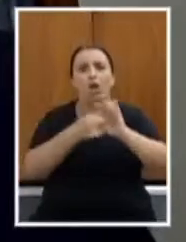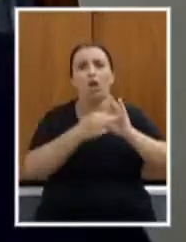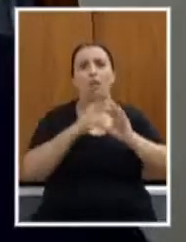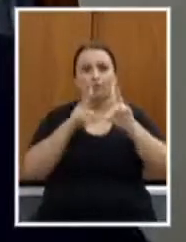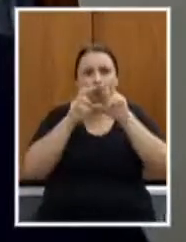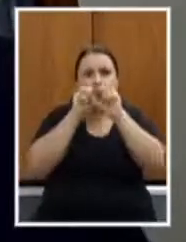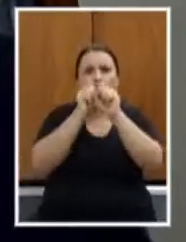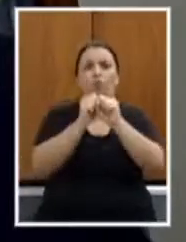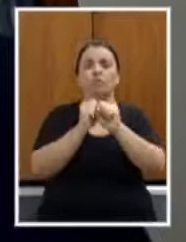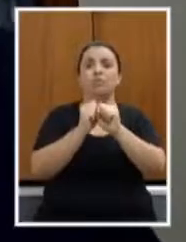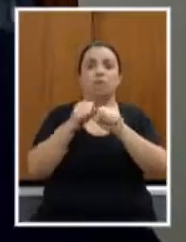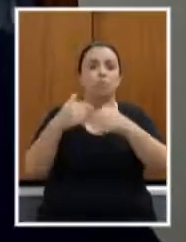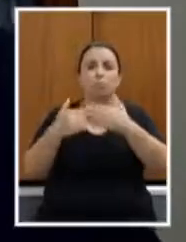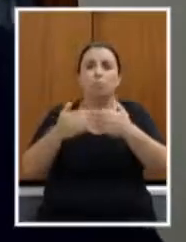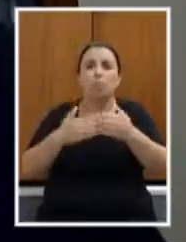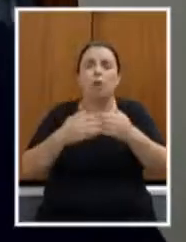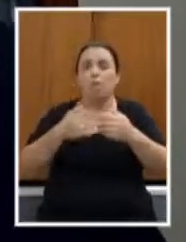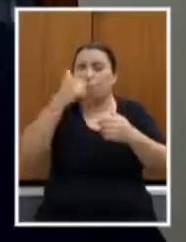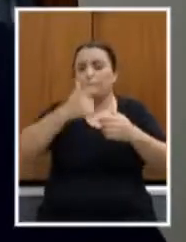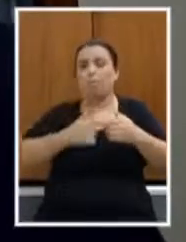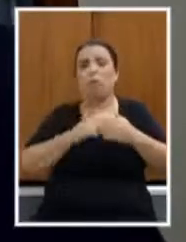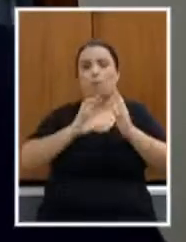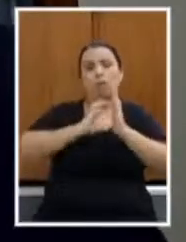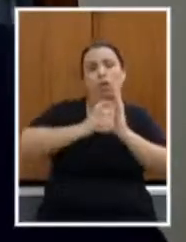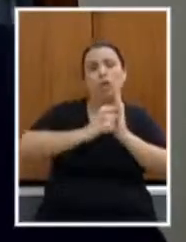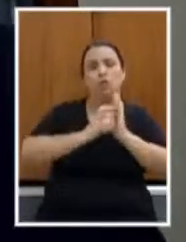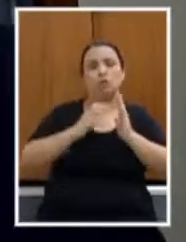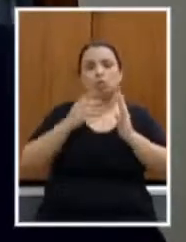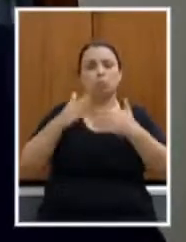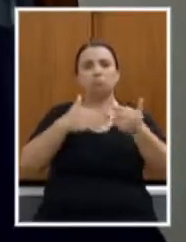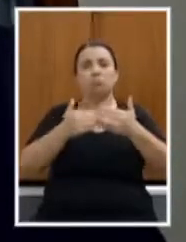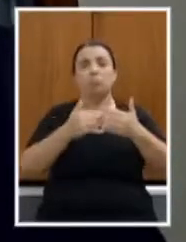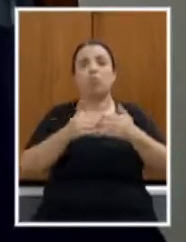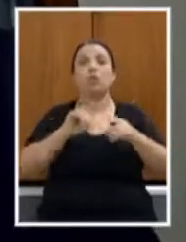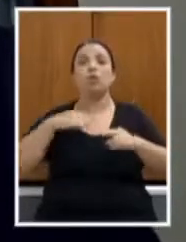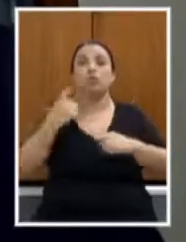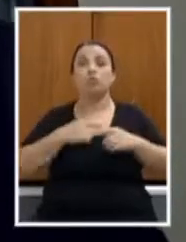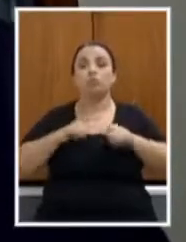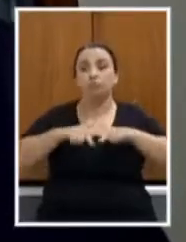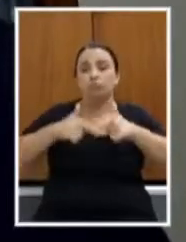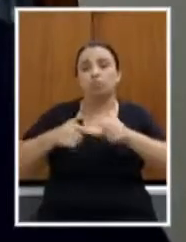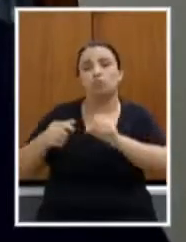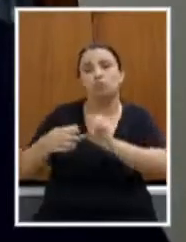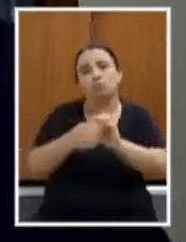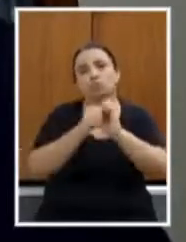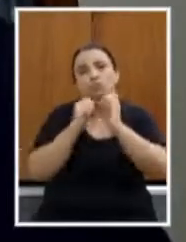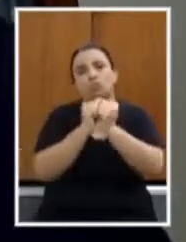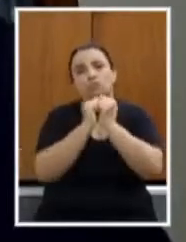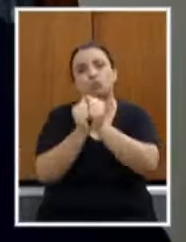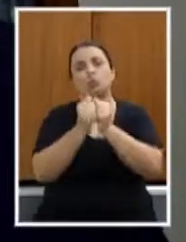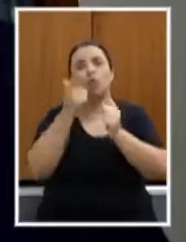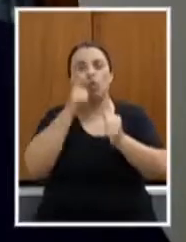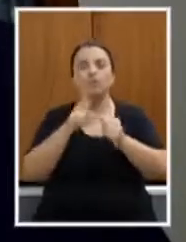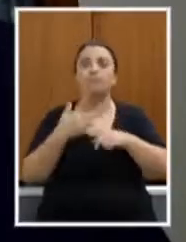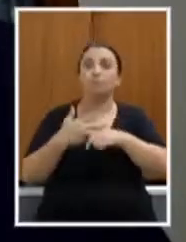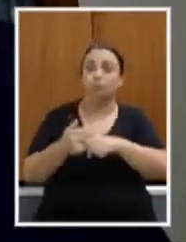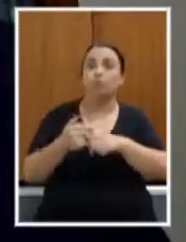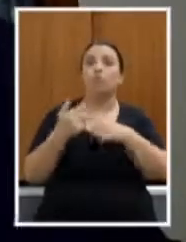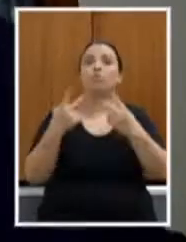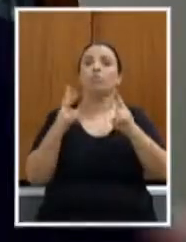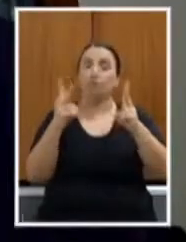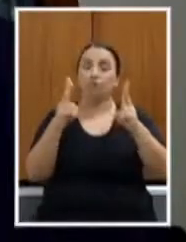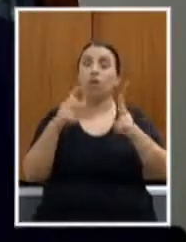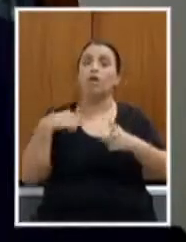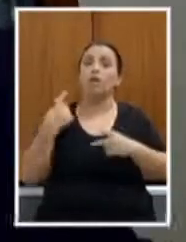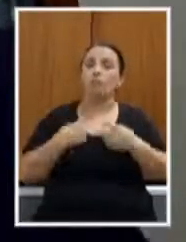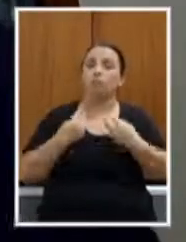político, a gente consegue conquistas importantes para a nossa população, da qual representamos. Então, compartilho aqui a todos os companheiros,